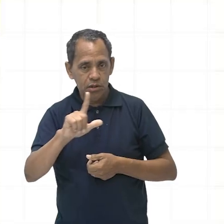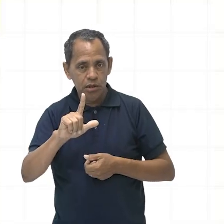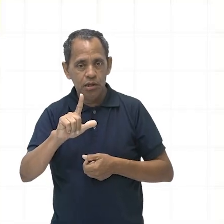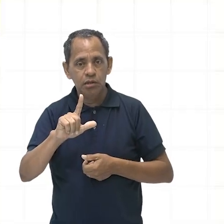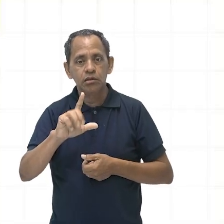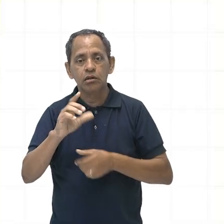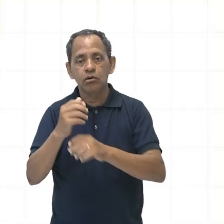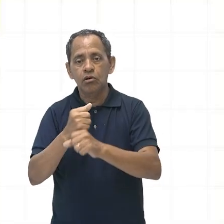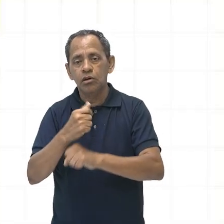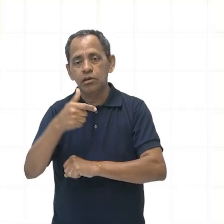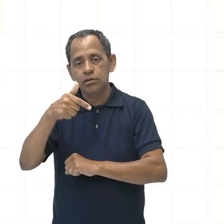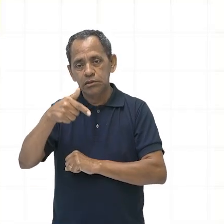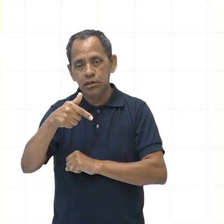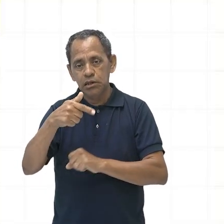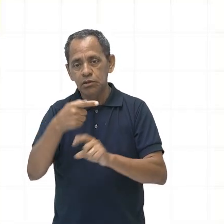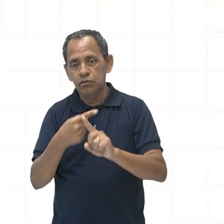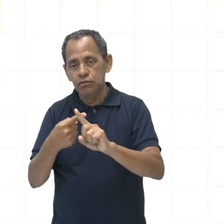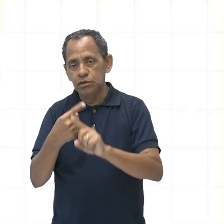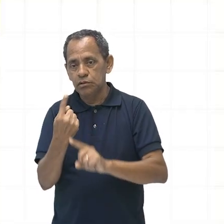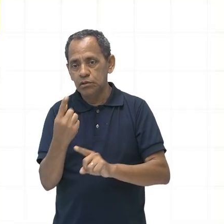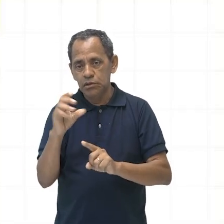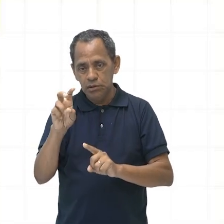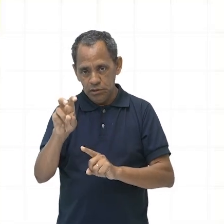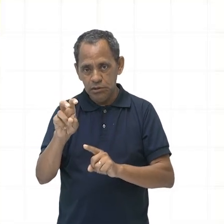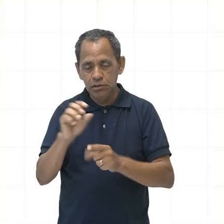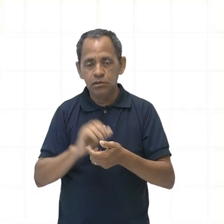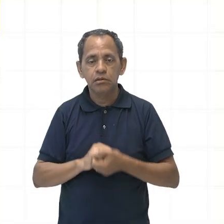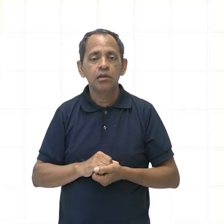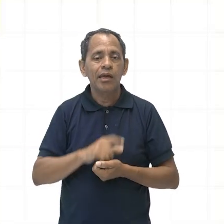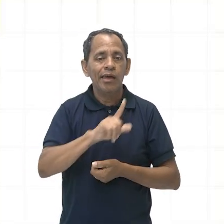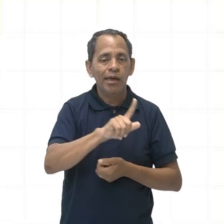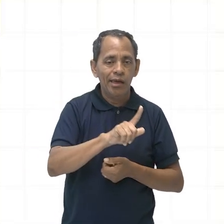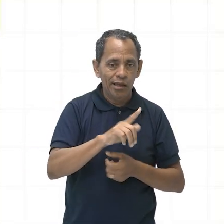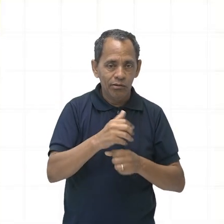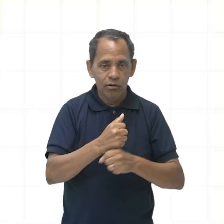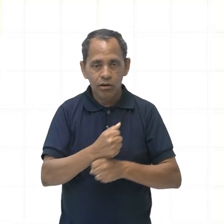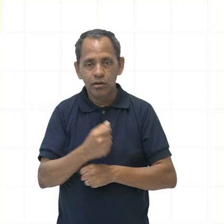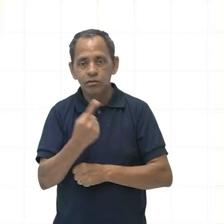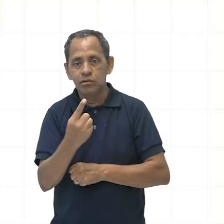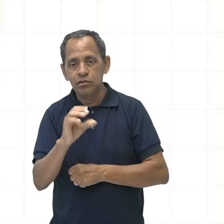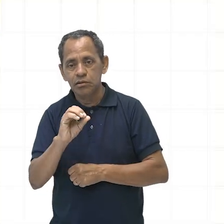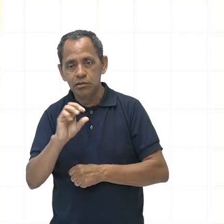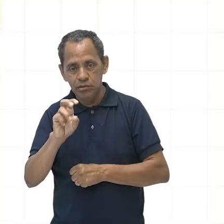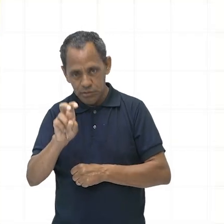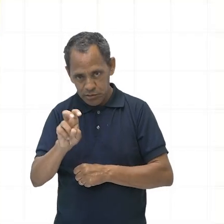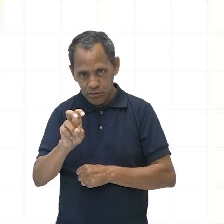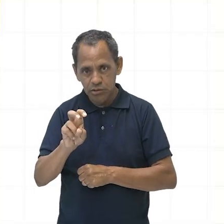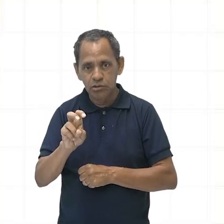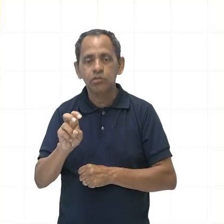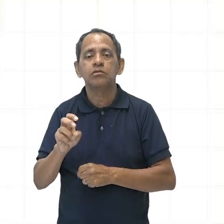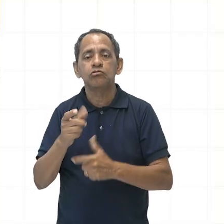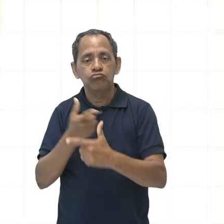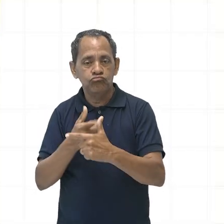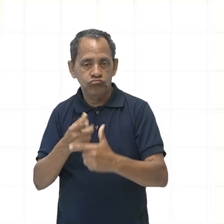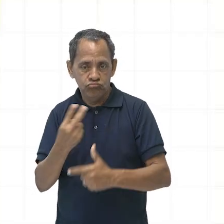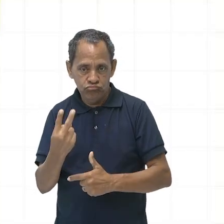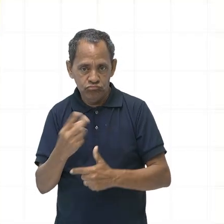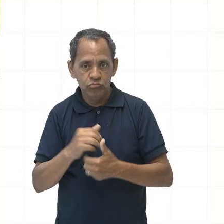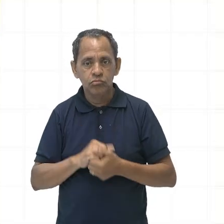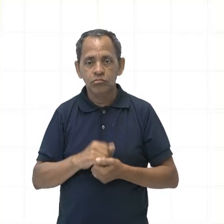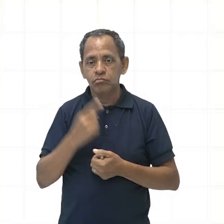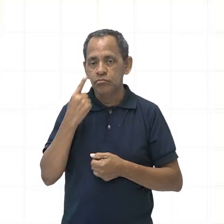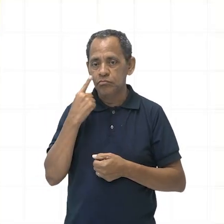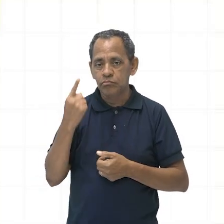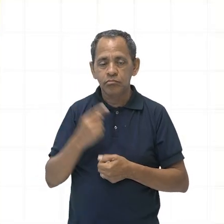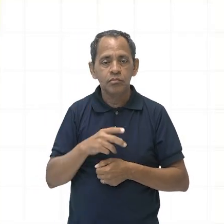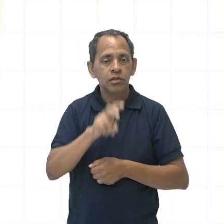15. Aí fica aqui, ó. L é igual a 105 dividido por 2. E aqui, então, sai a largura do rio,